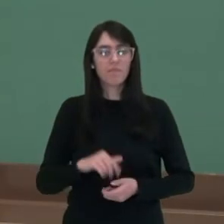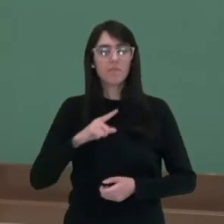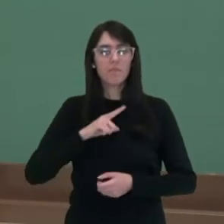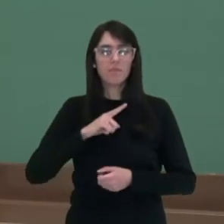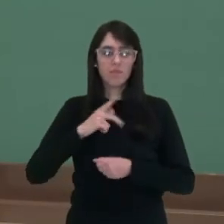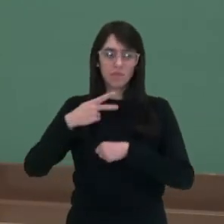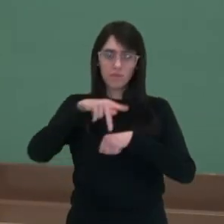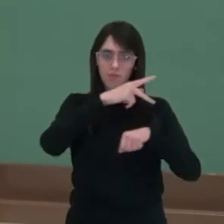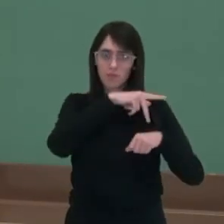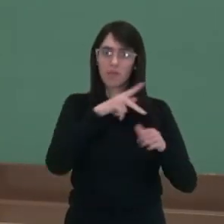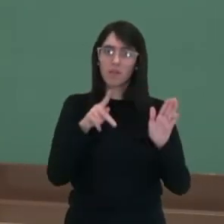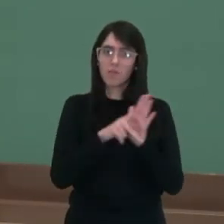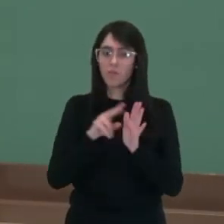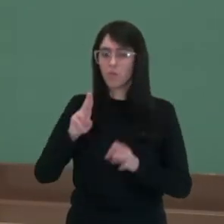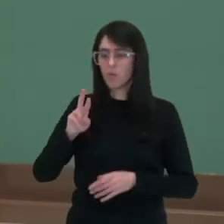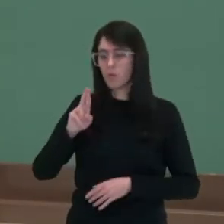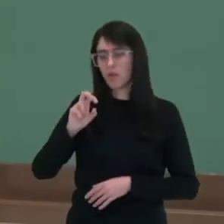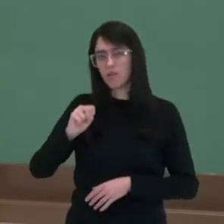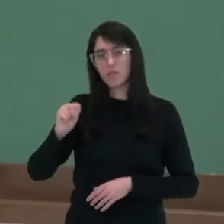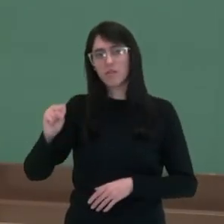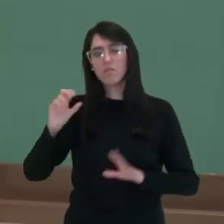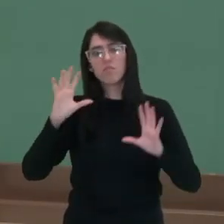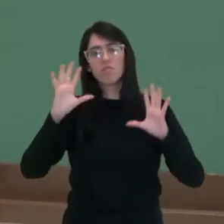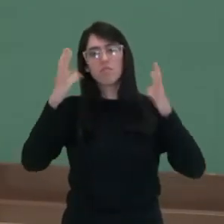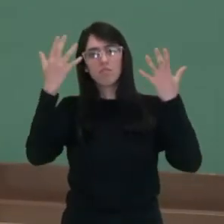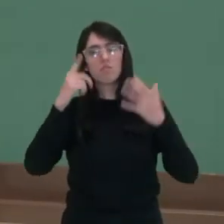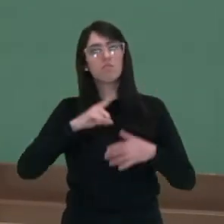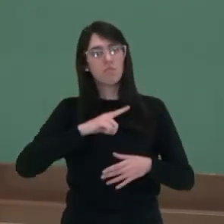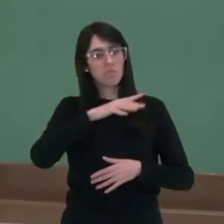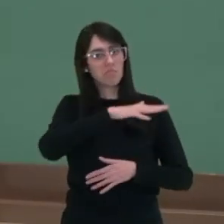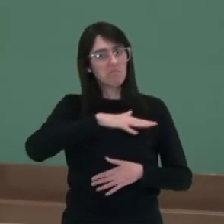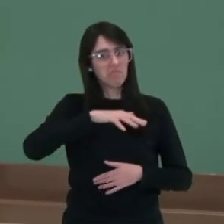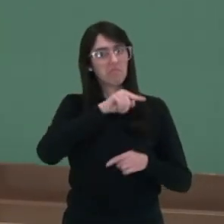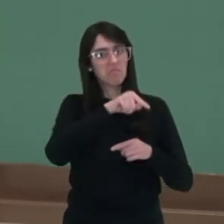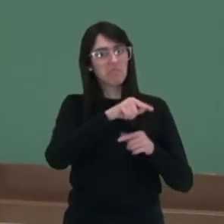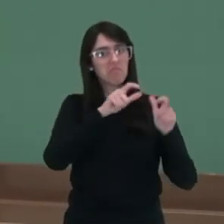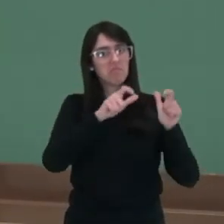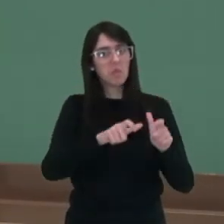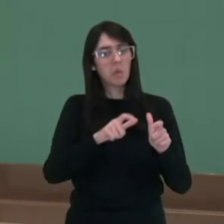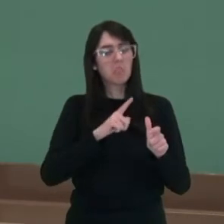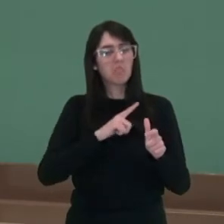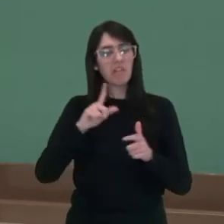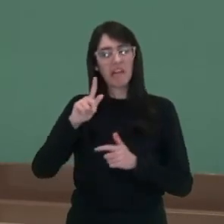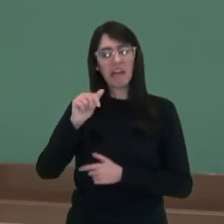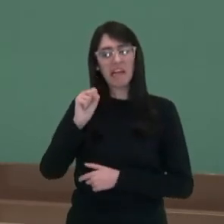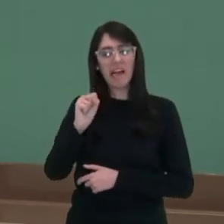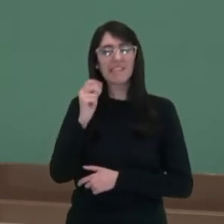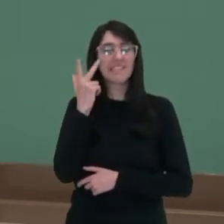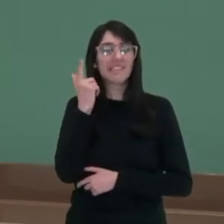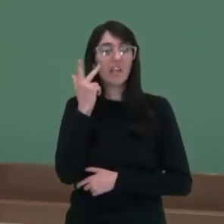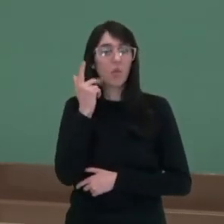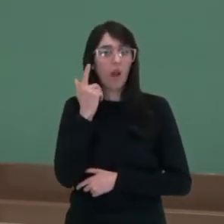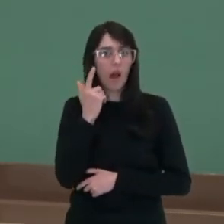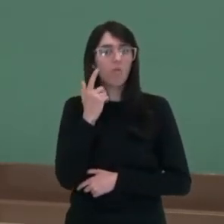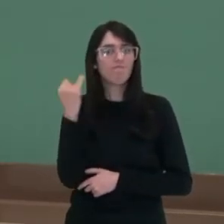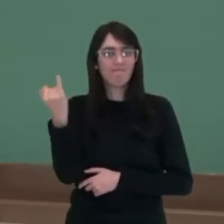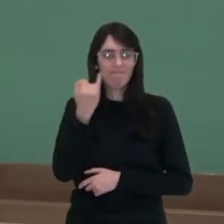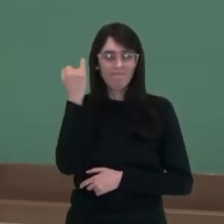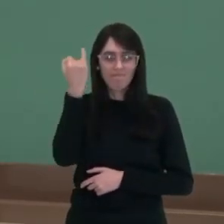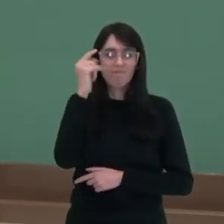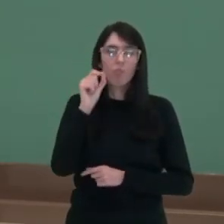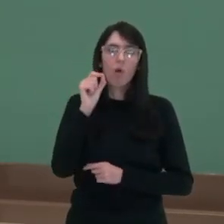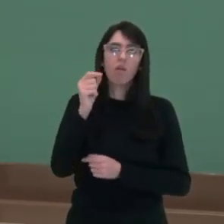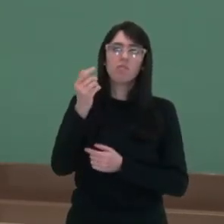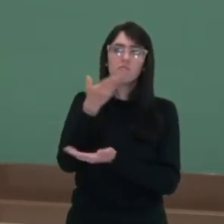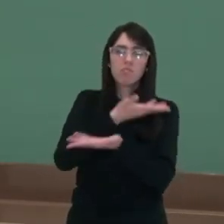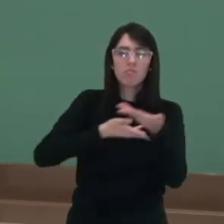países da União Europeia, acaba passando pelo território ucraniano. E esse gás natural ele é fundamental para a geração de